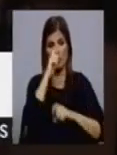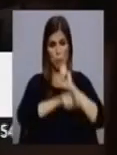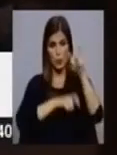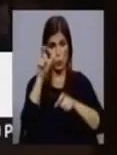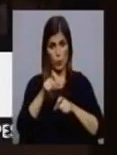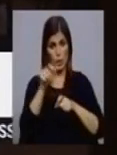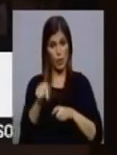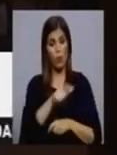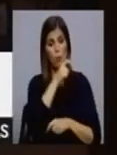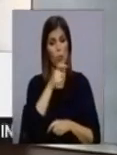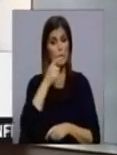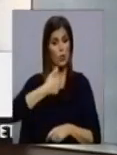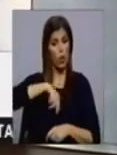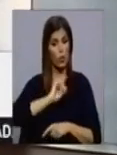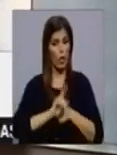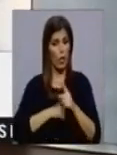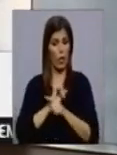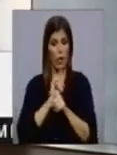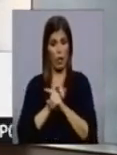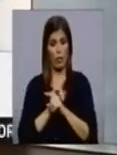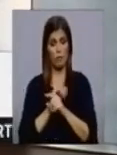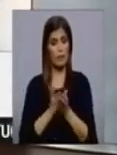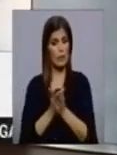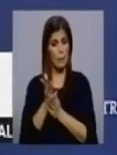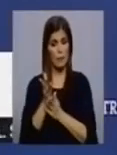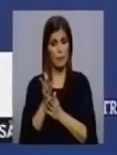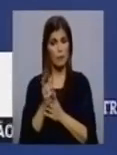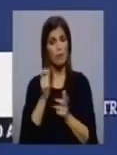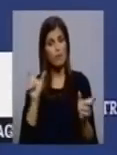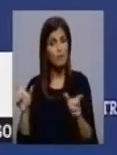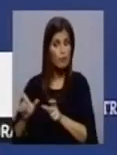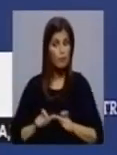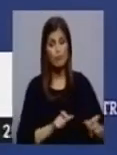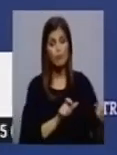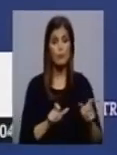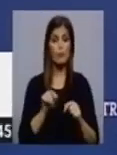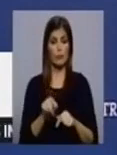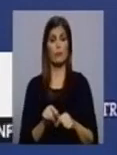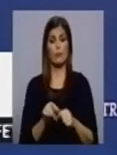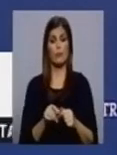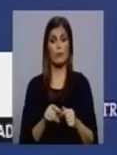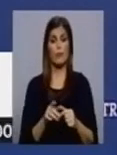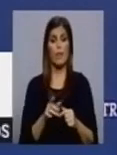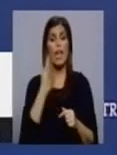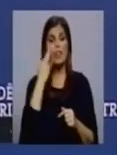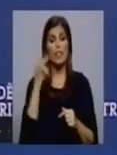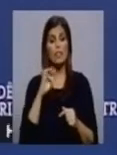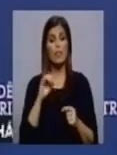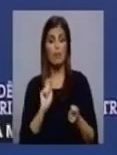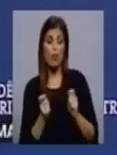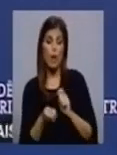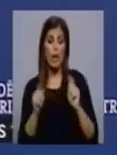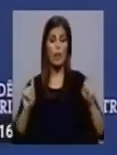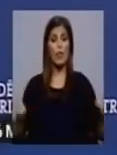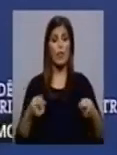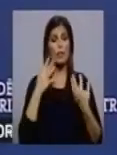o nosso compromisso é o que tem sido sempre, que é permanentemente monitorizar e ir simplificando, alterando tudo o que seja